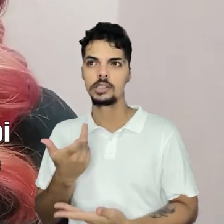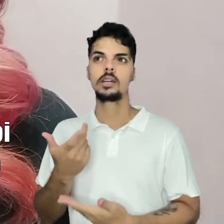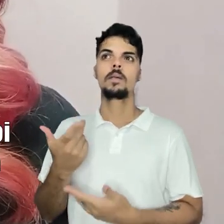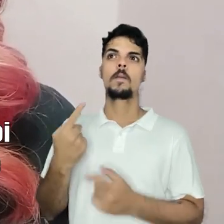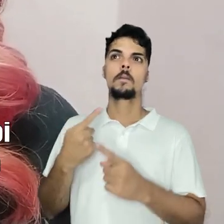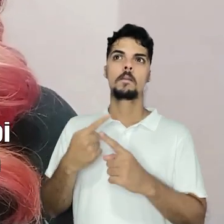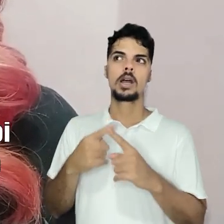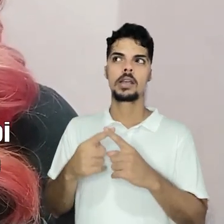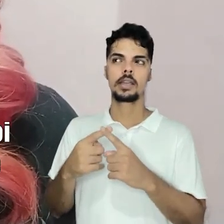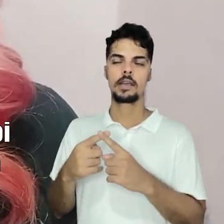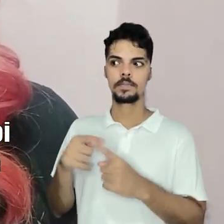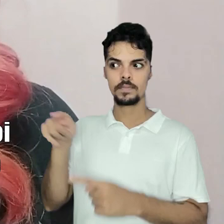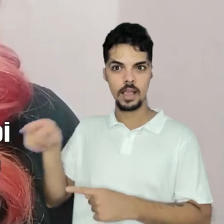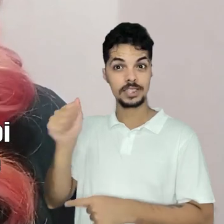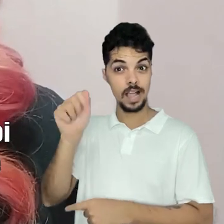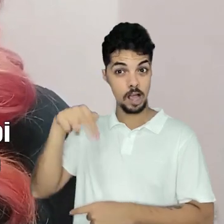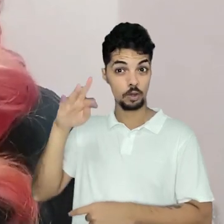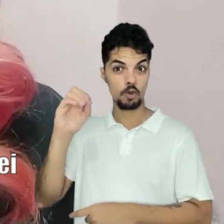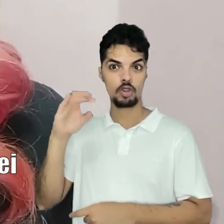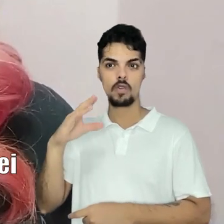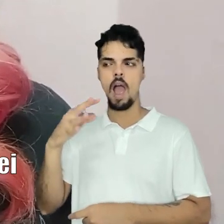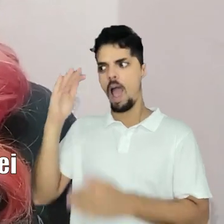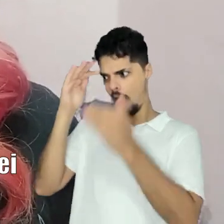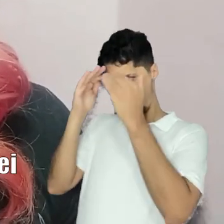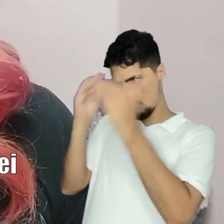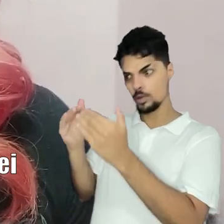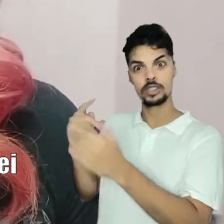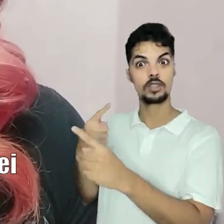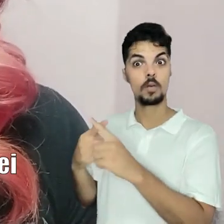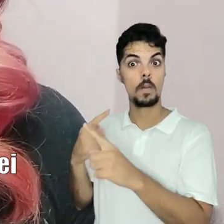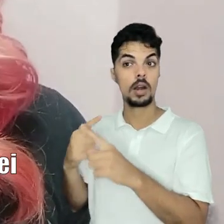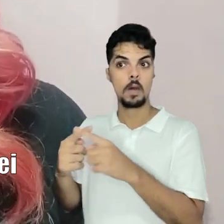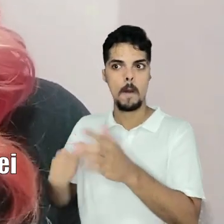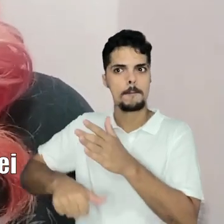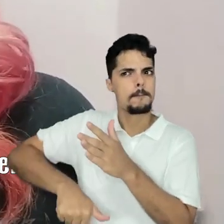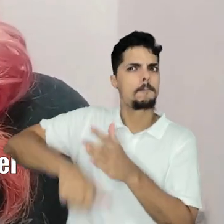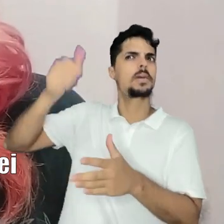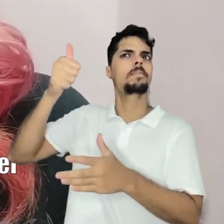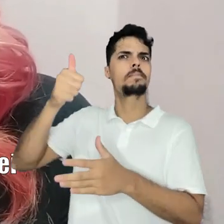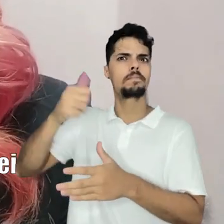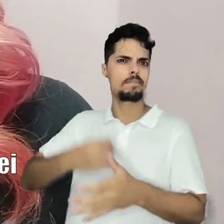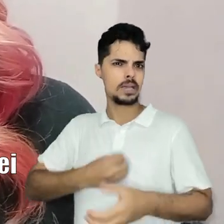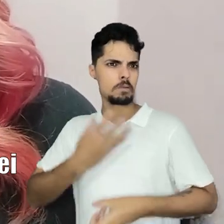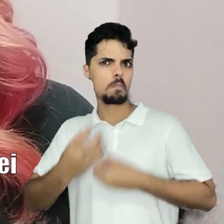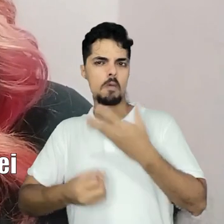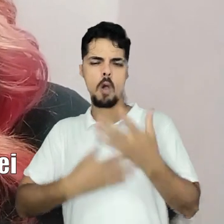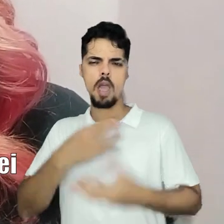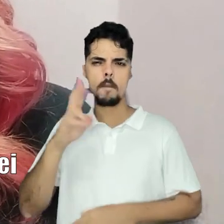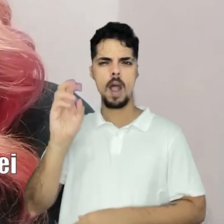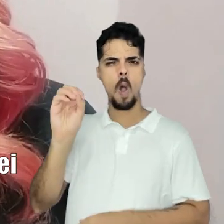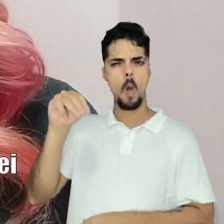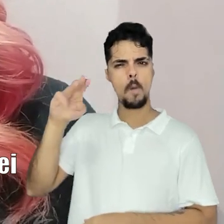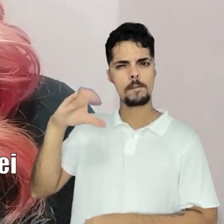elas a que foi considerada o primeiro romance brasileiro, intitulado O Filho do Pescador. Quando eu li isso, eu me lembrei de um